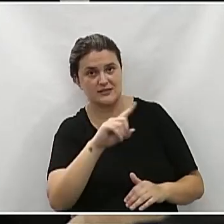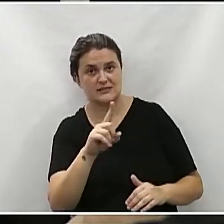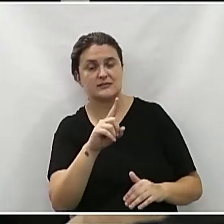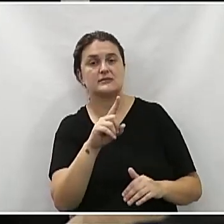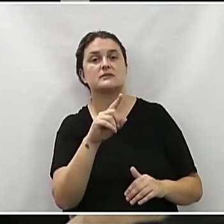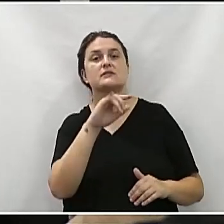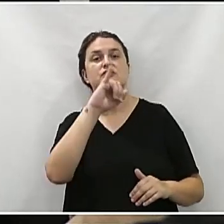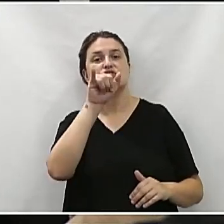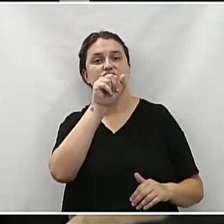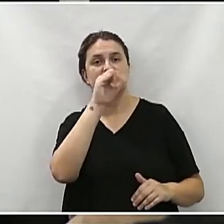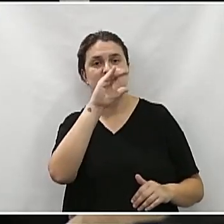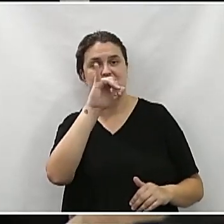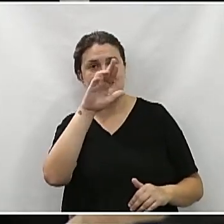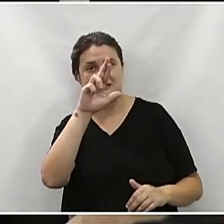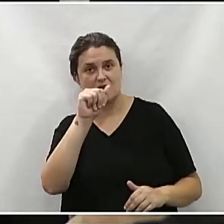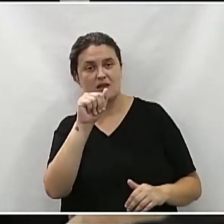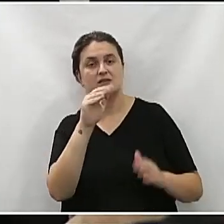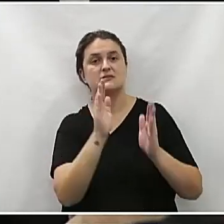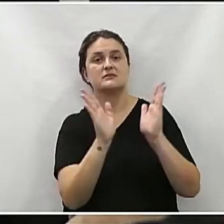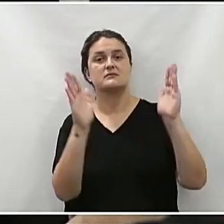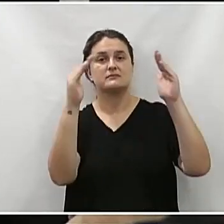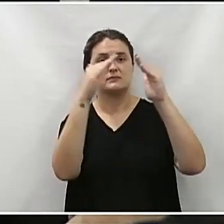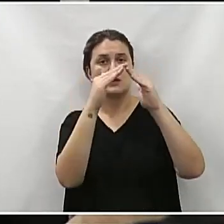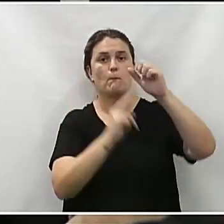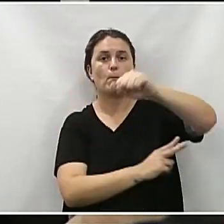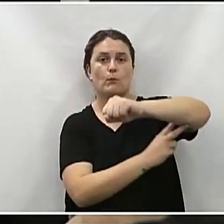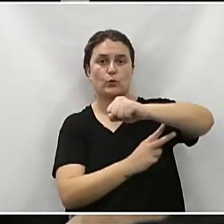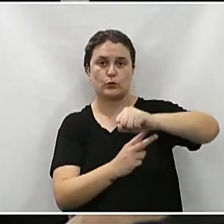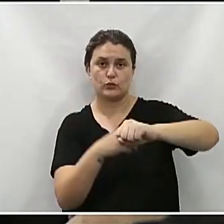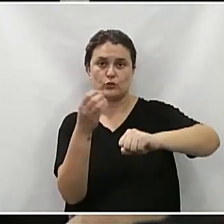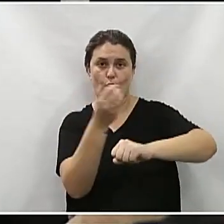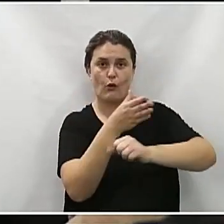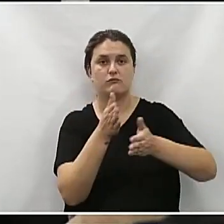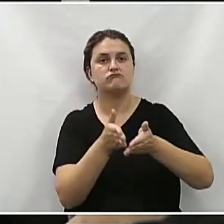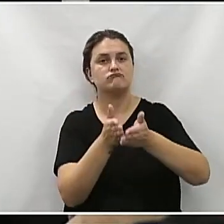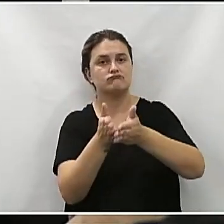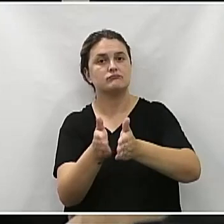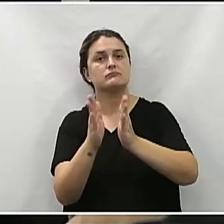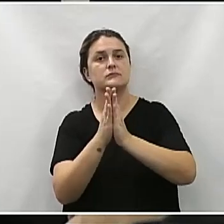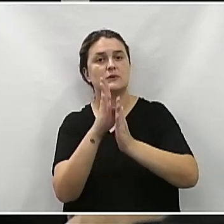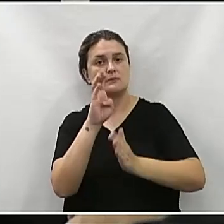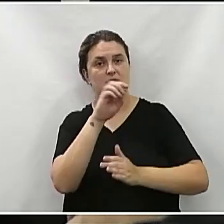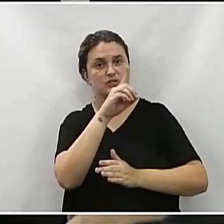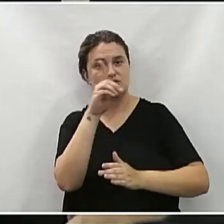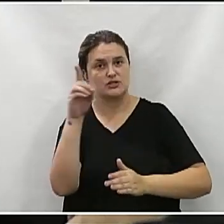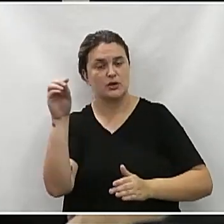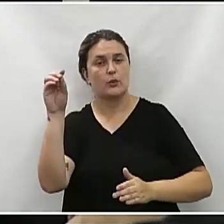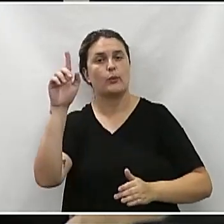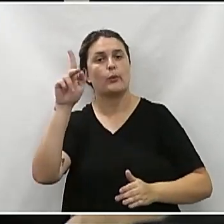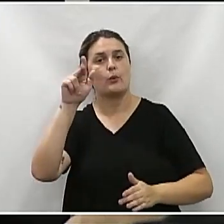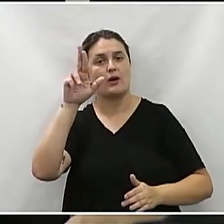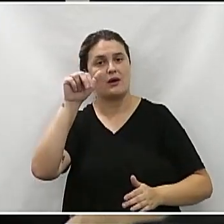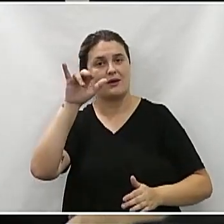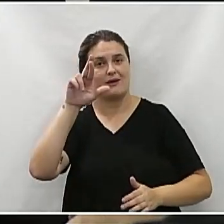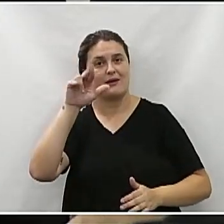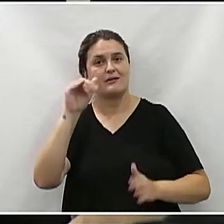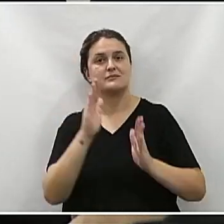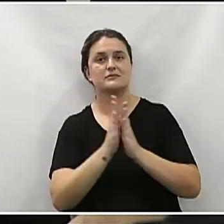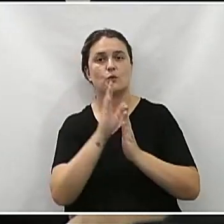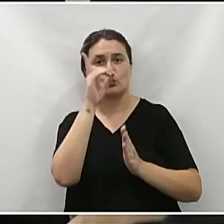Jacir Anibeli do São Basílio Ponte Nova Navegantes São Sebastião Colônia Guaíra São Domingos